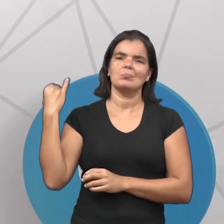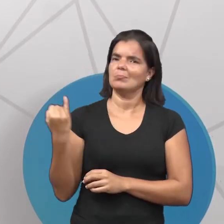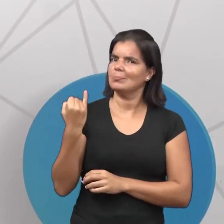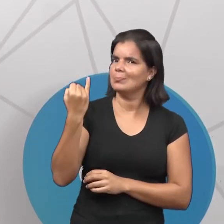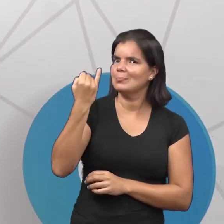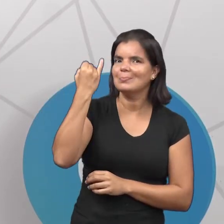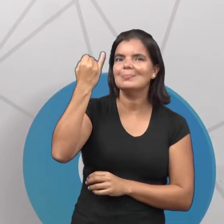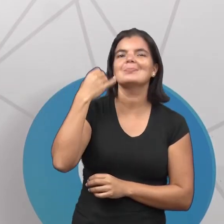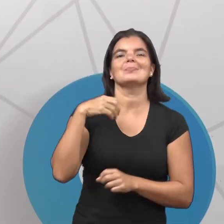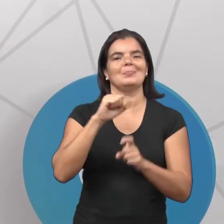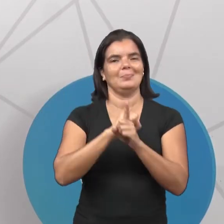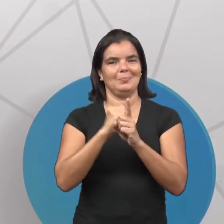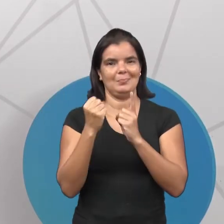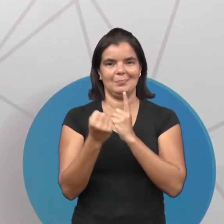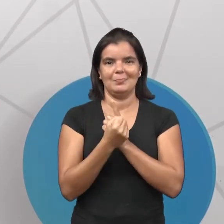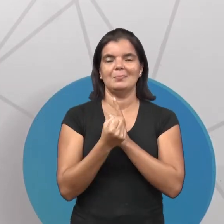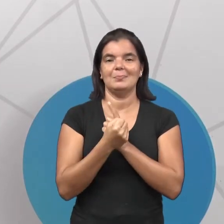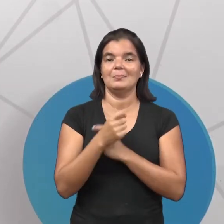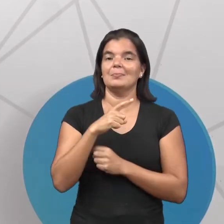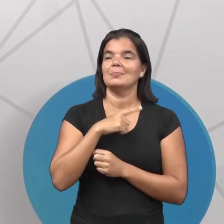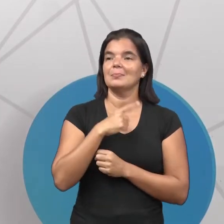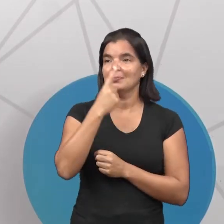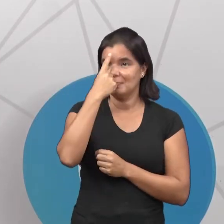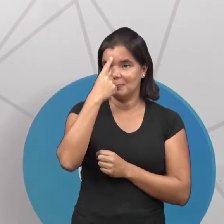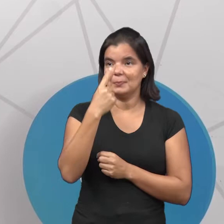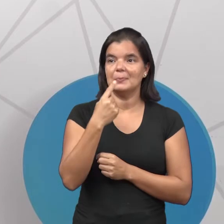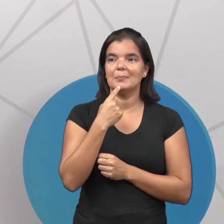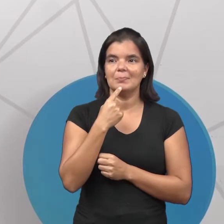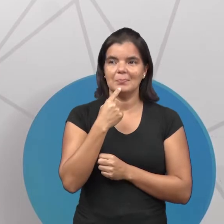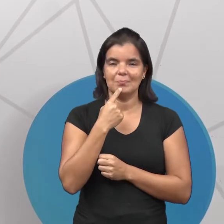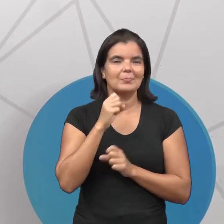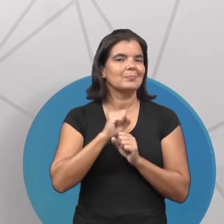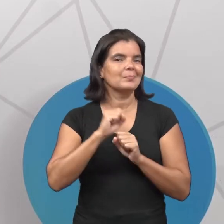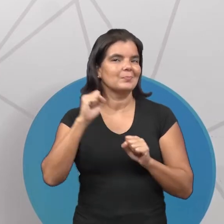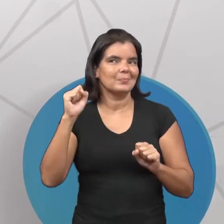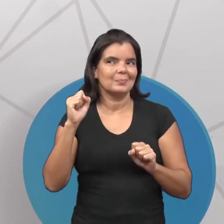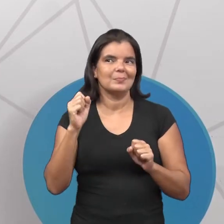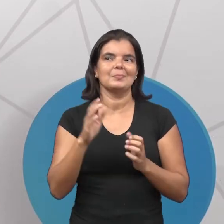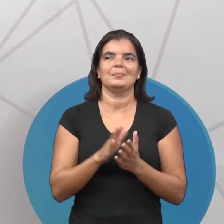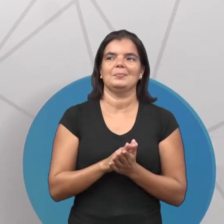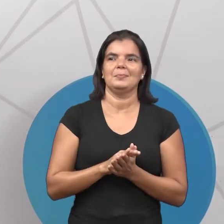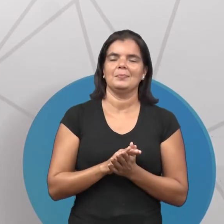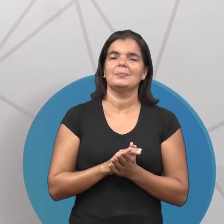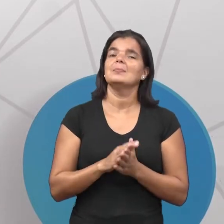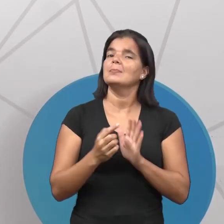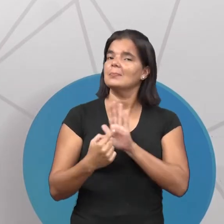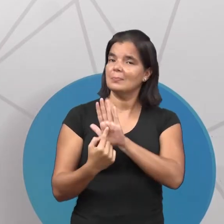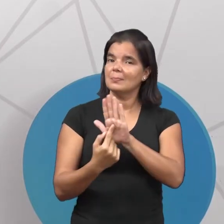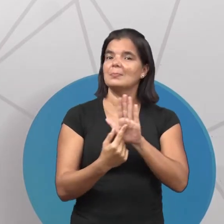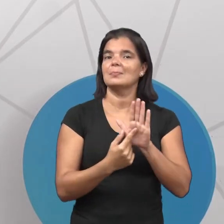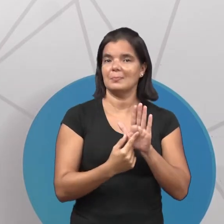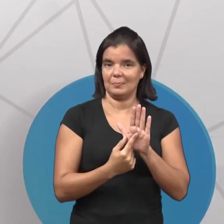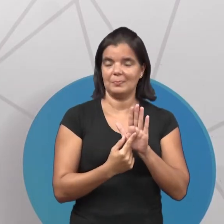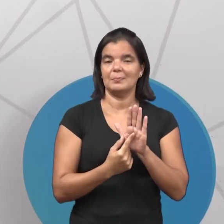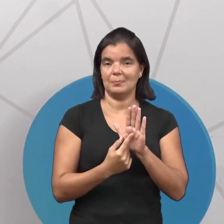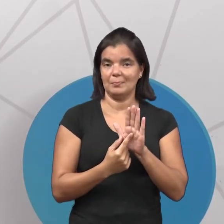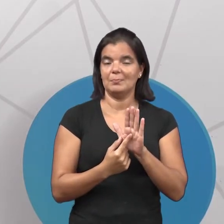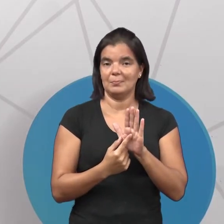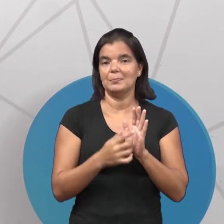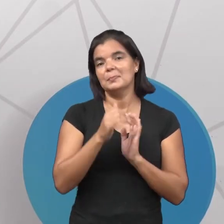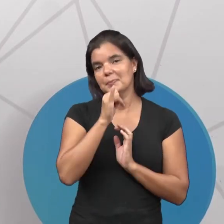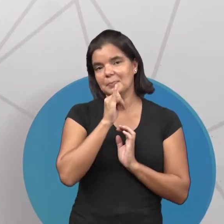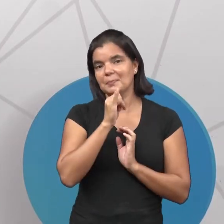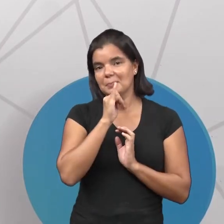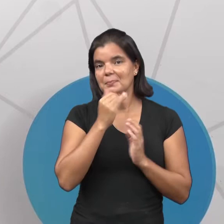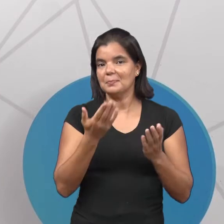nossa sociedade. E aí nós teríamos as figuras dos heróis, que são representados através da escultura, por